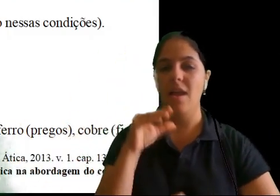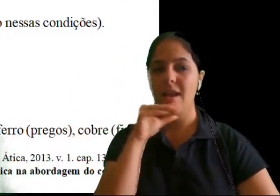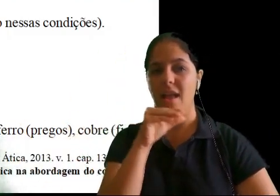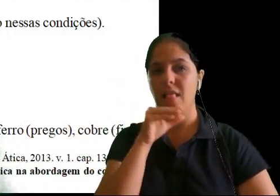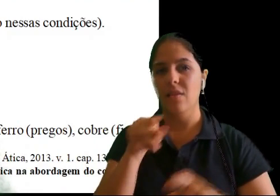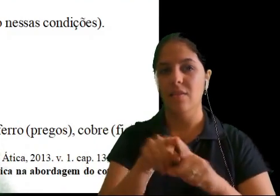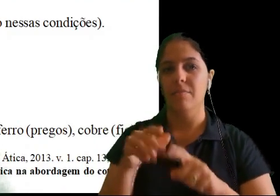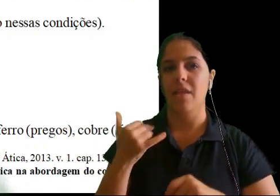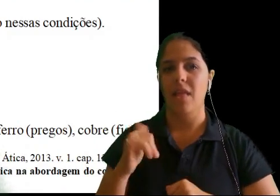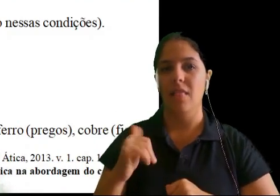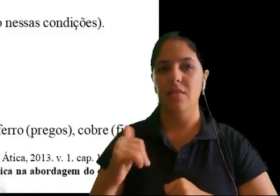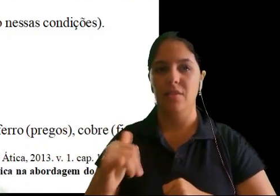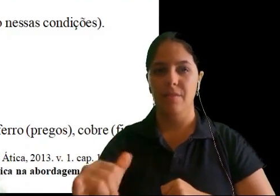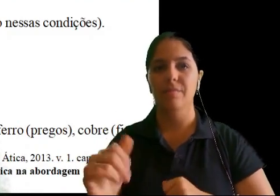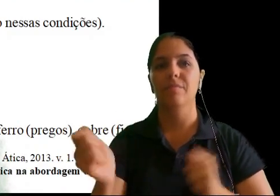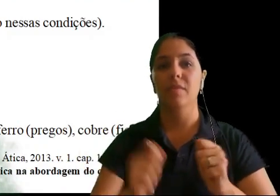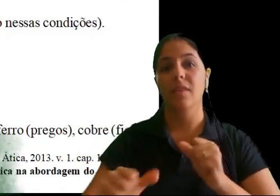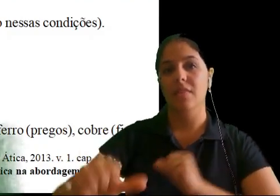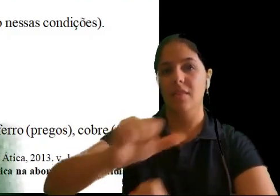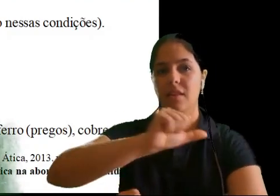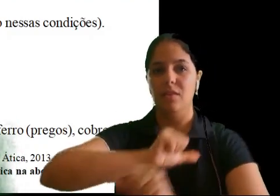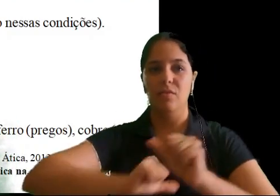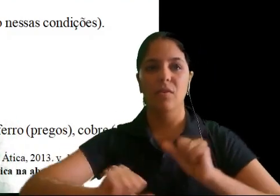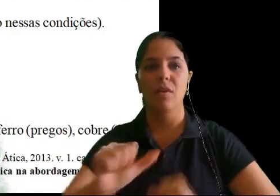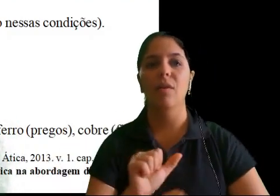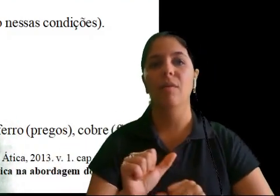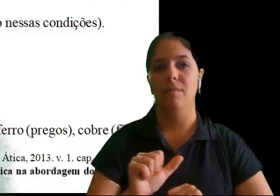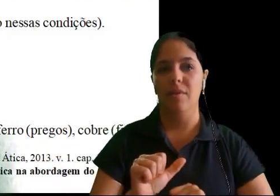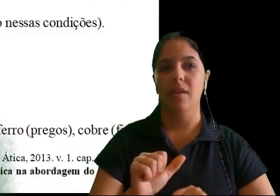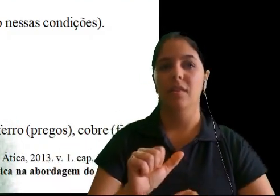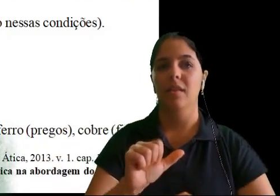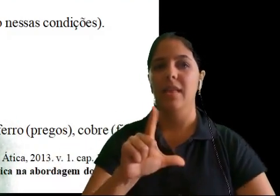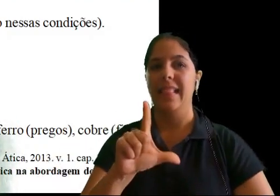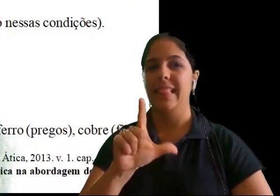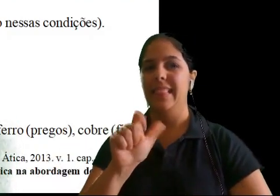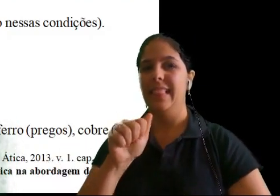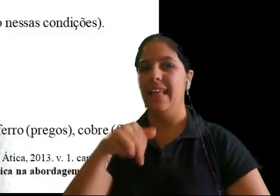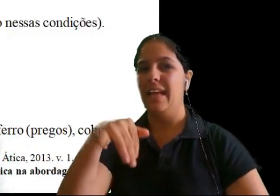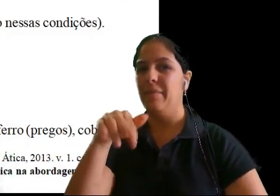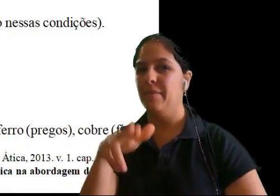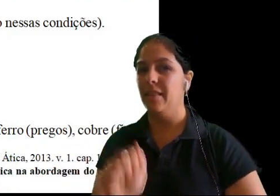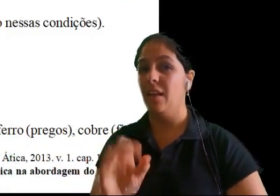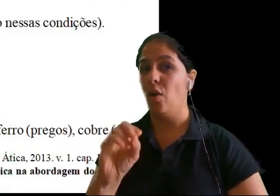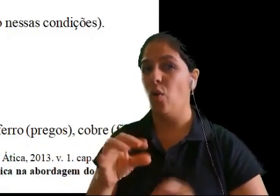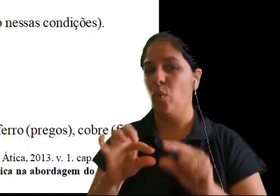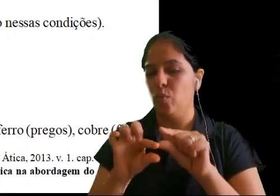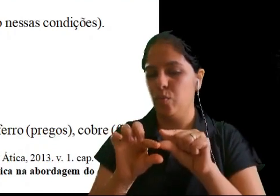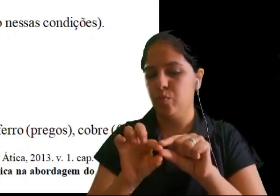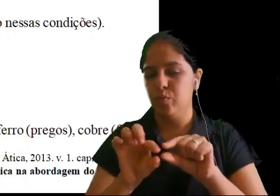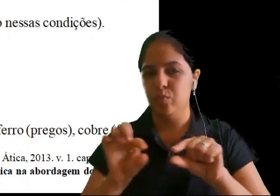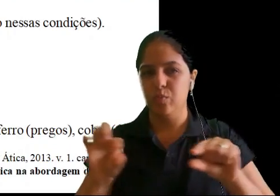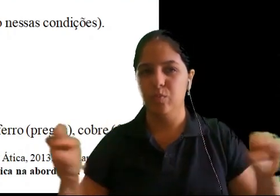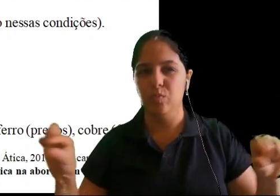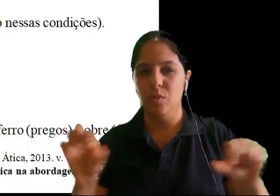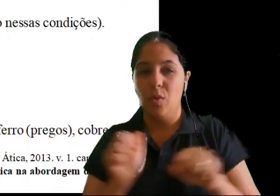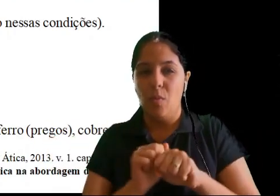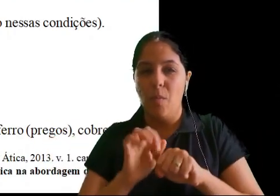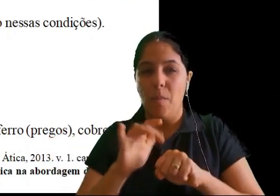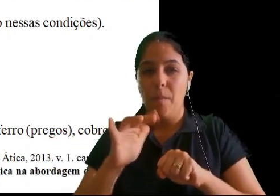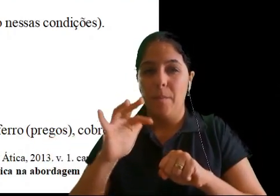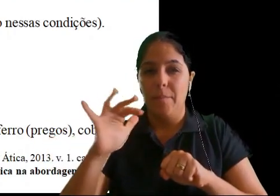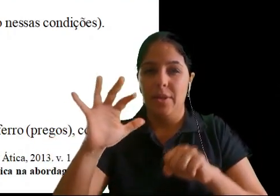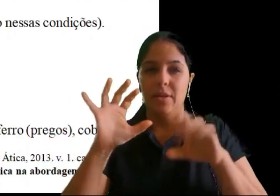calor e eletricidade, podem ser transformados em lâminas e também em fios e possuem um